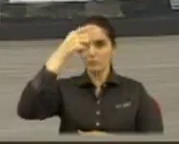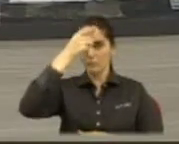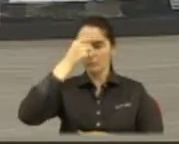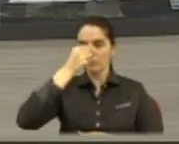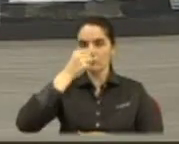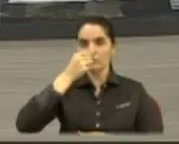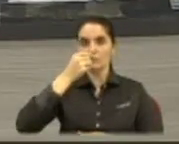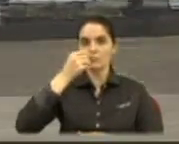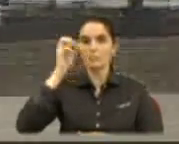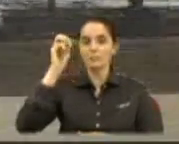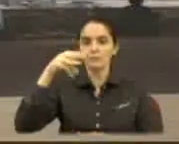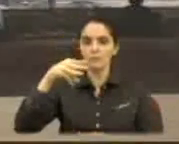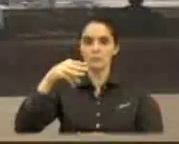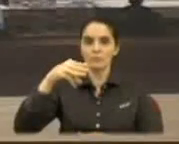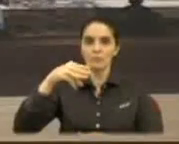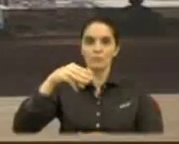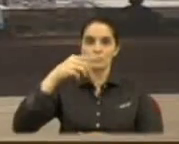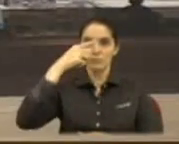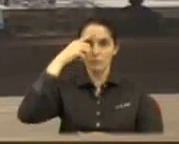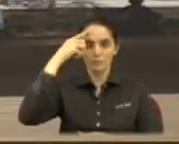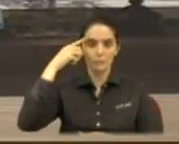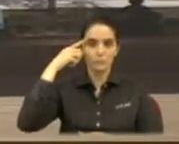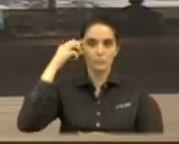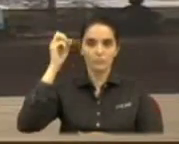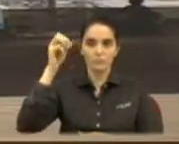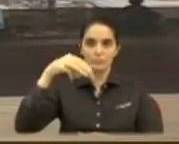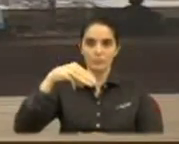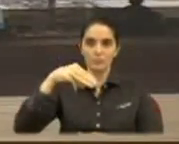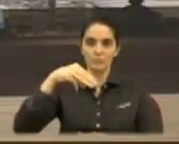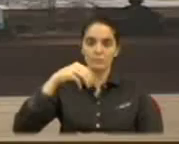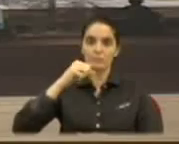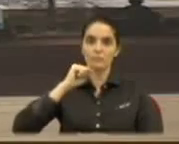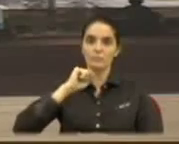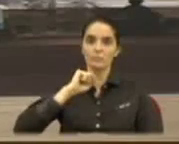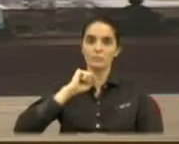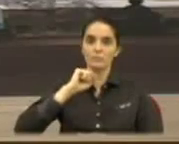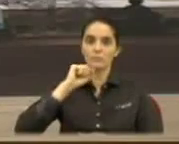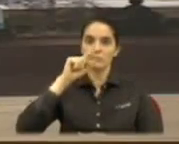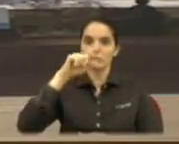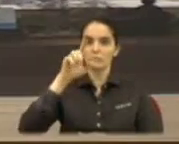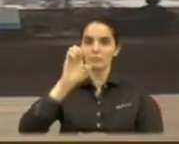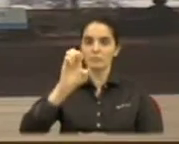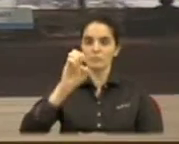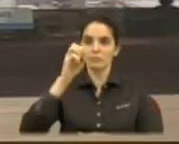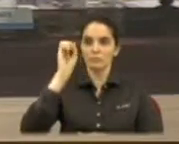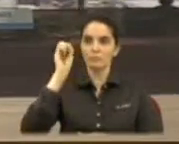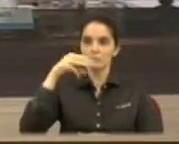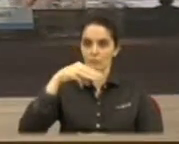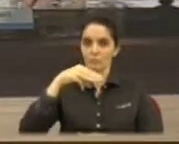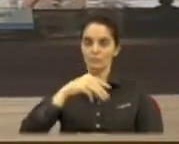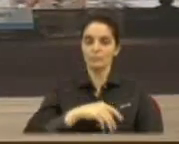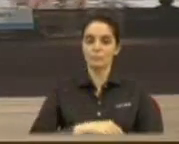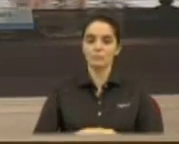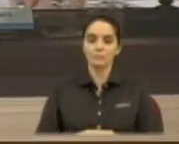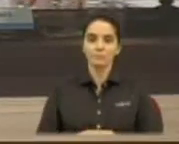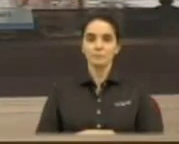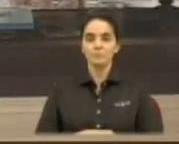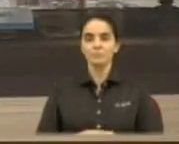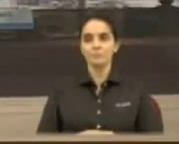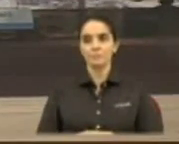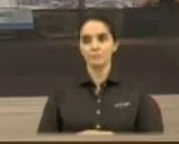Dinho. Sim. Vereador Wilson. Sim. Vereador Zé da Mix. Sim.